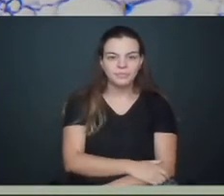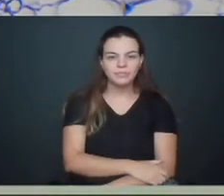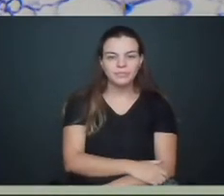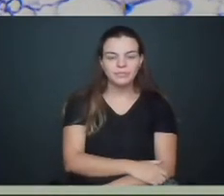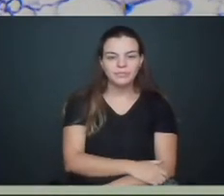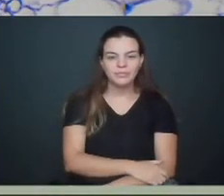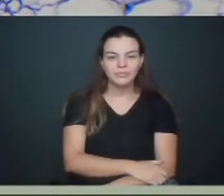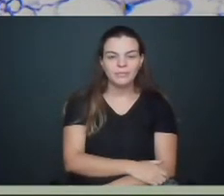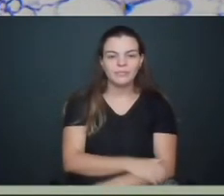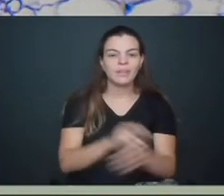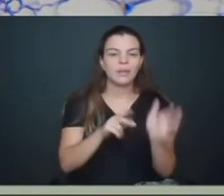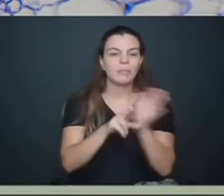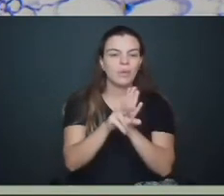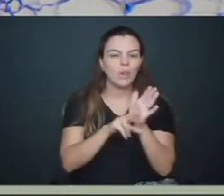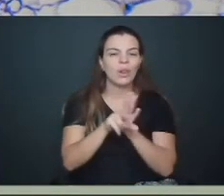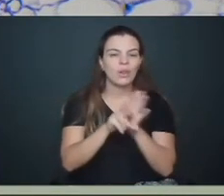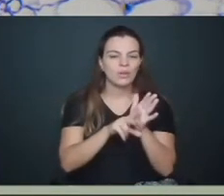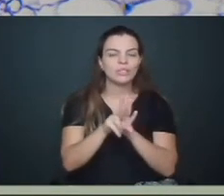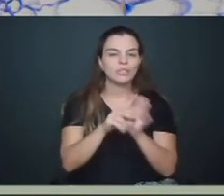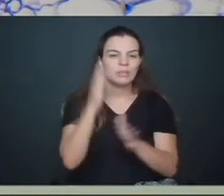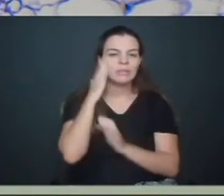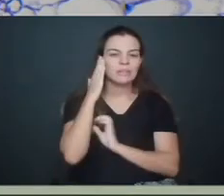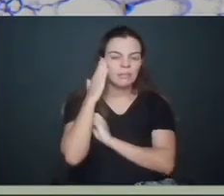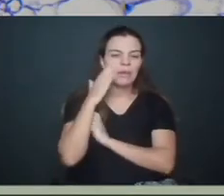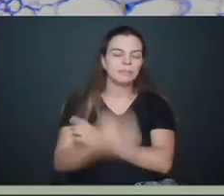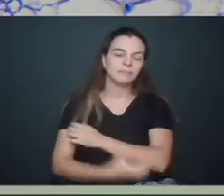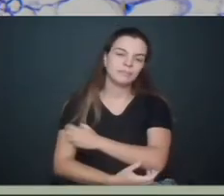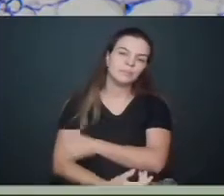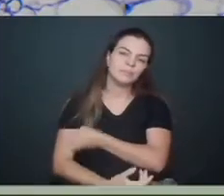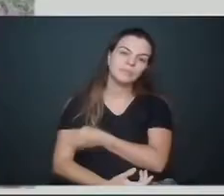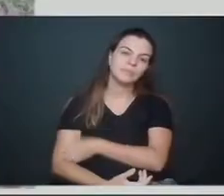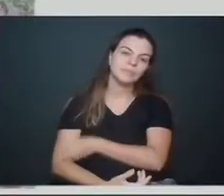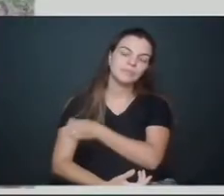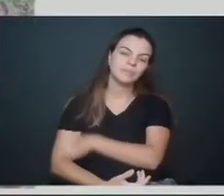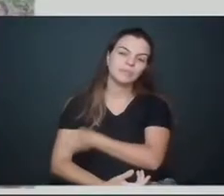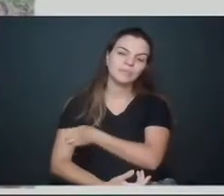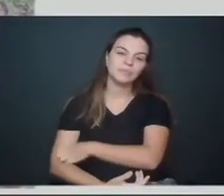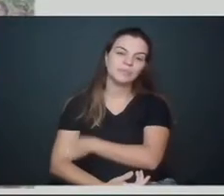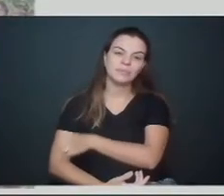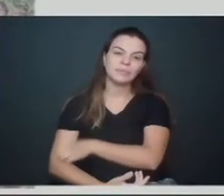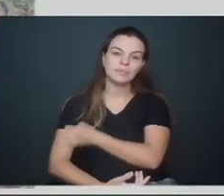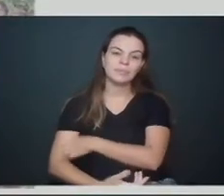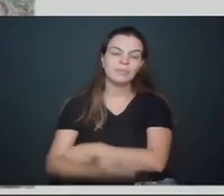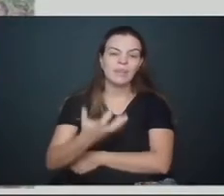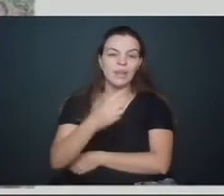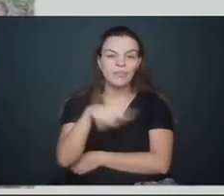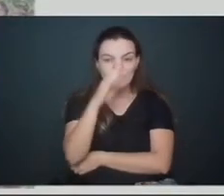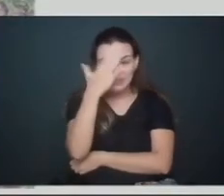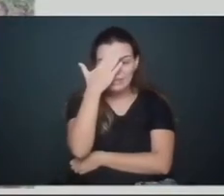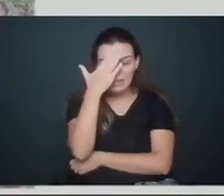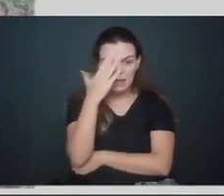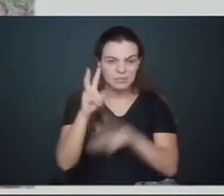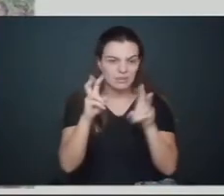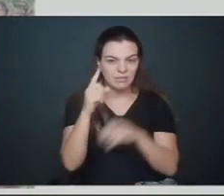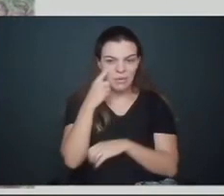da biologia, gente. Que isso que eu quero que vocês se apropriem para poder falar sobre. Olha a